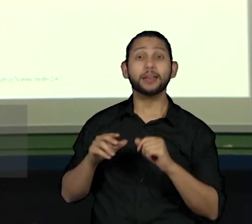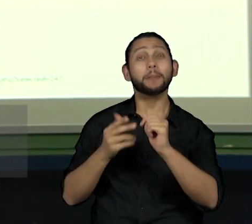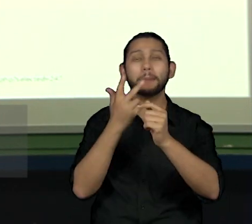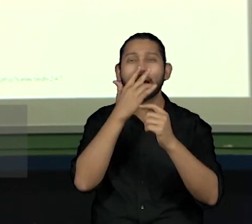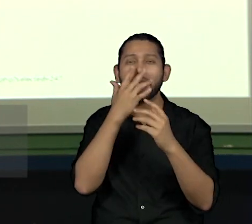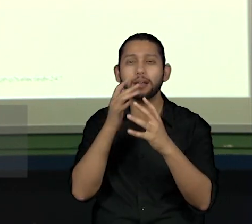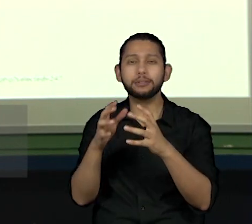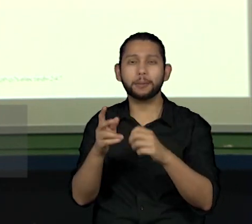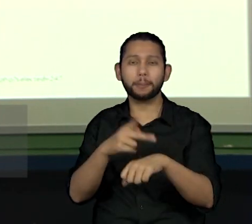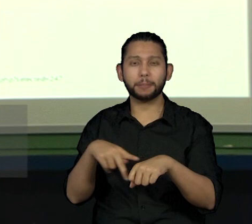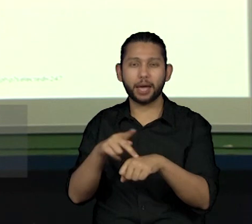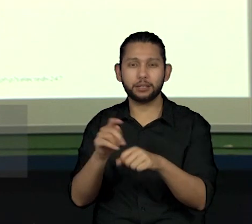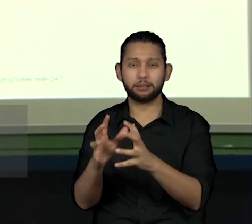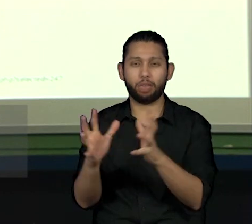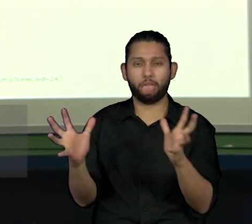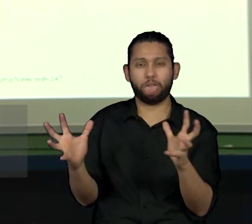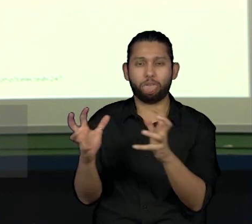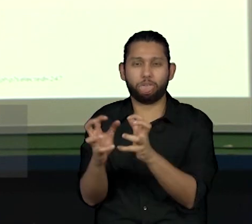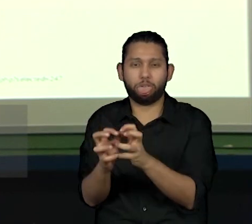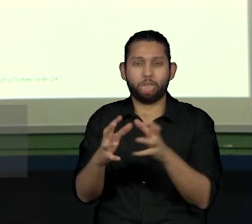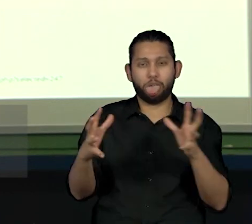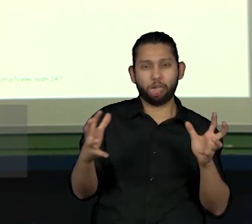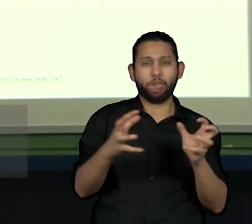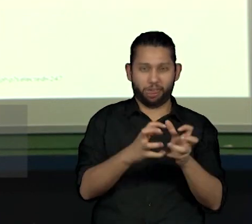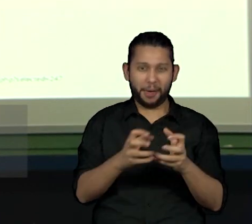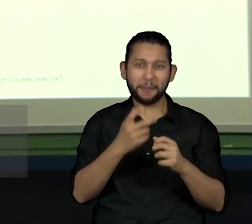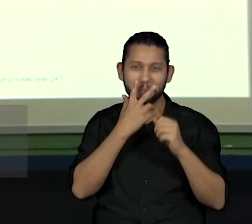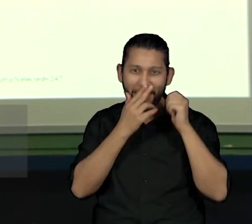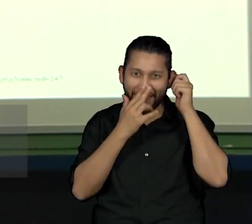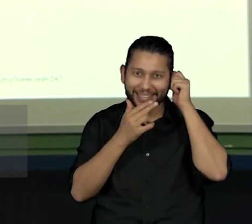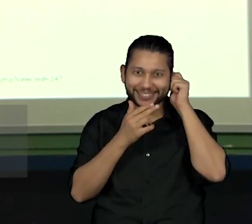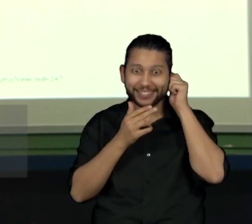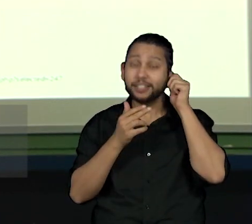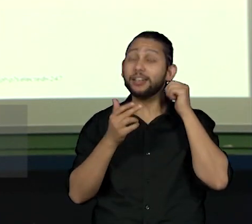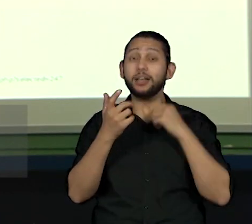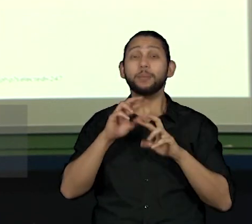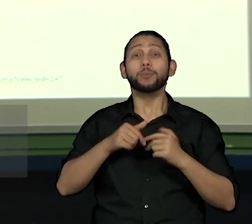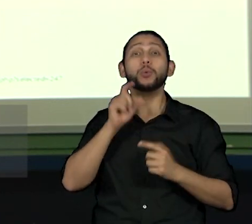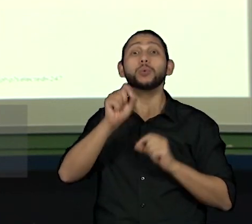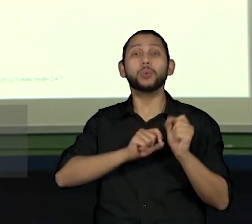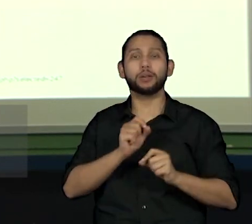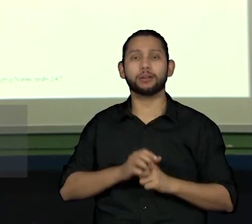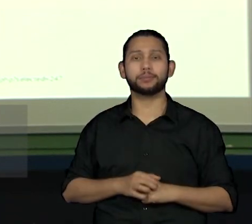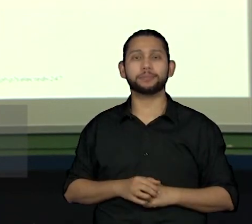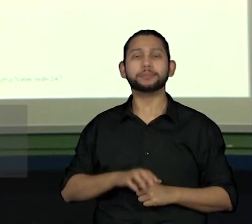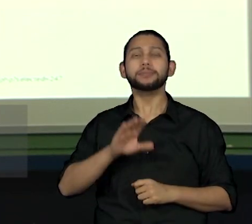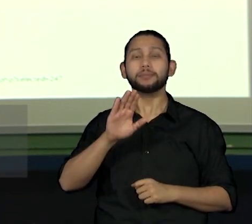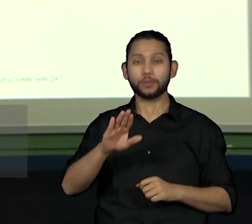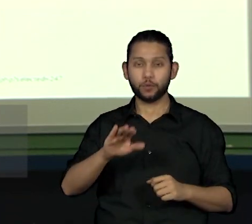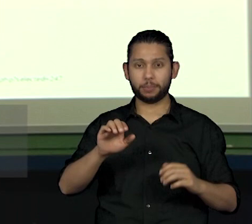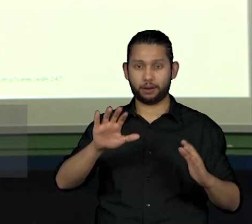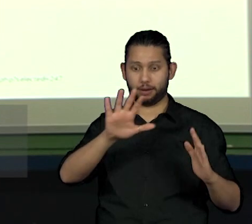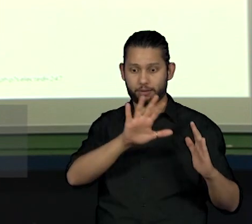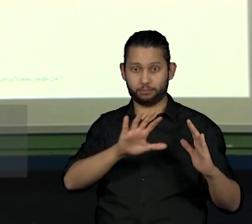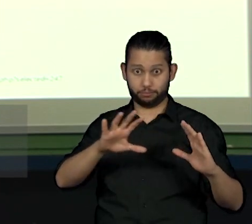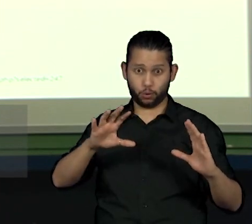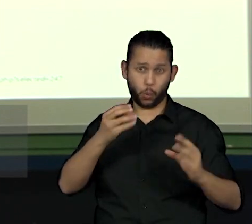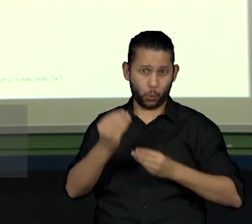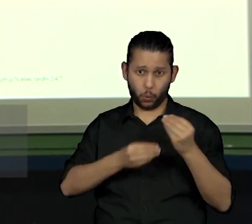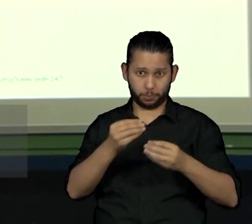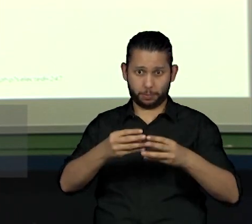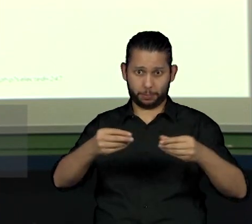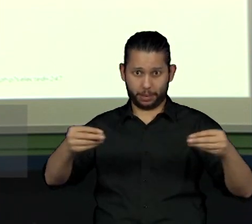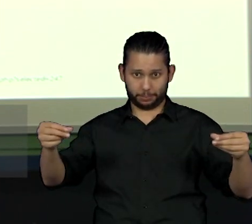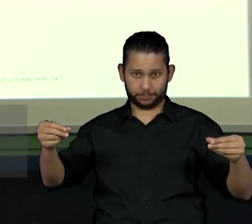de maneira proposital. O que eu faço com a anamorfose? Eu vou pegar uma área de referência, no caso